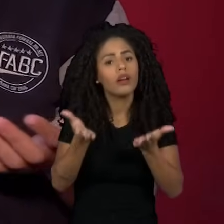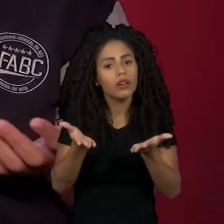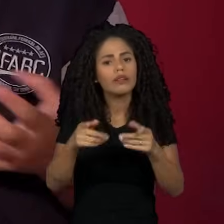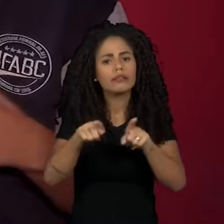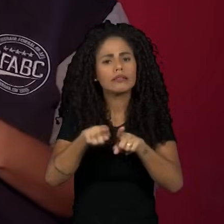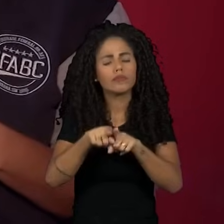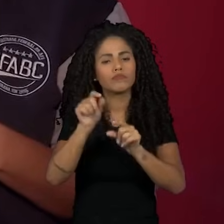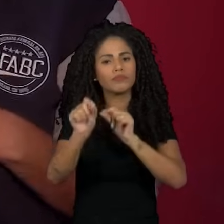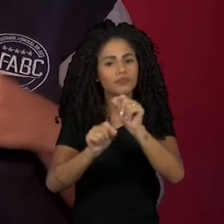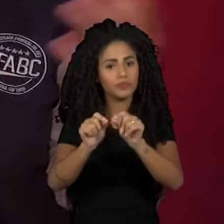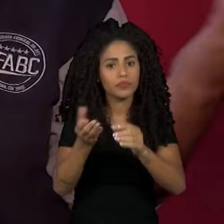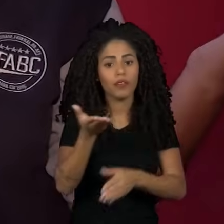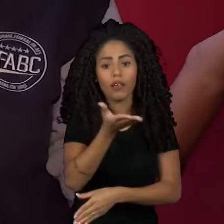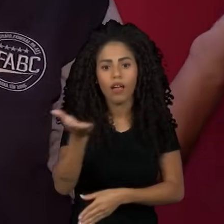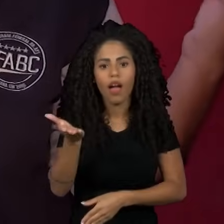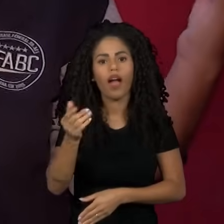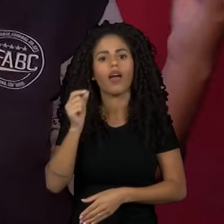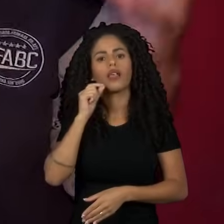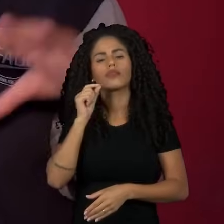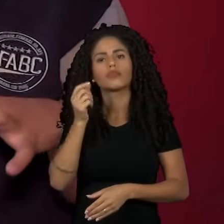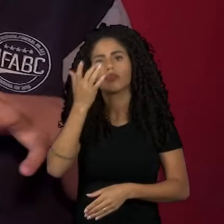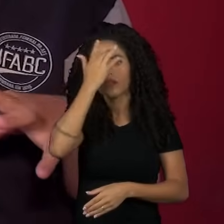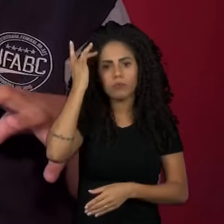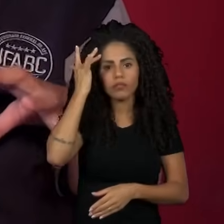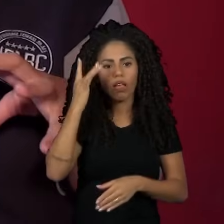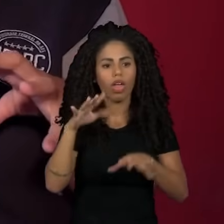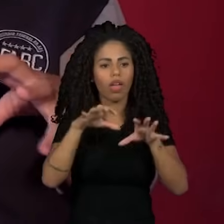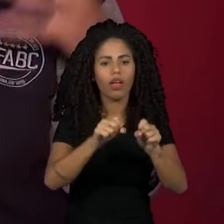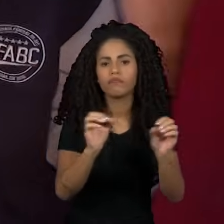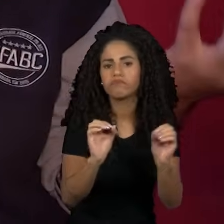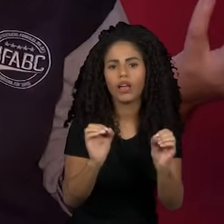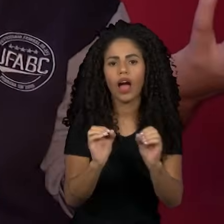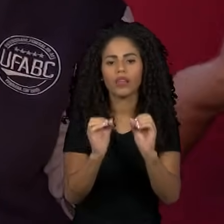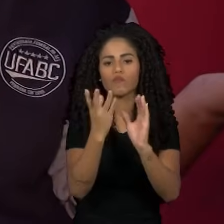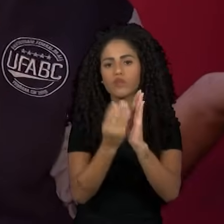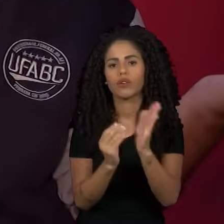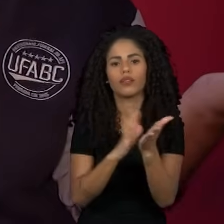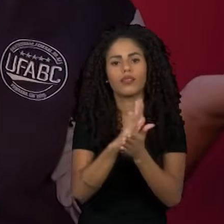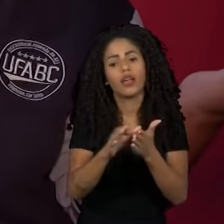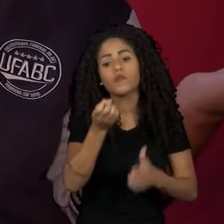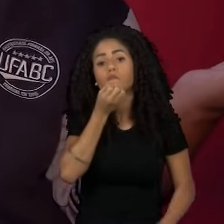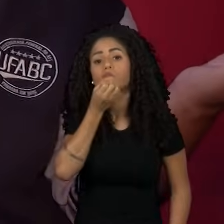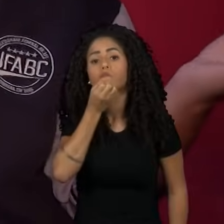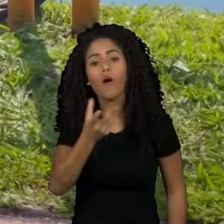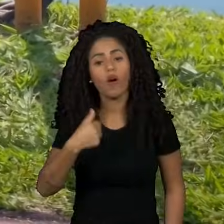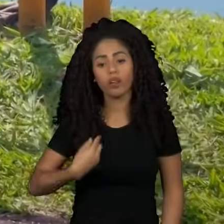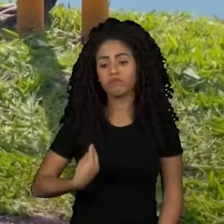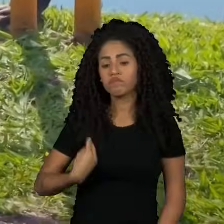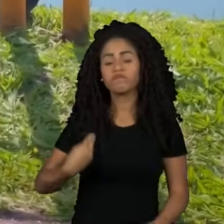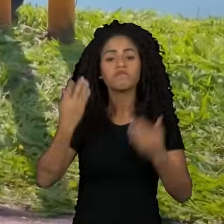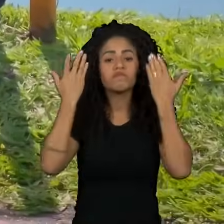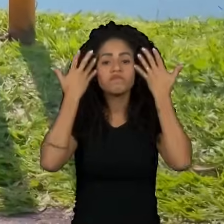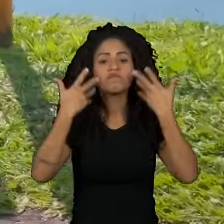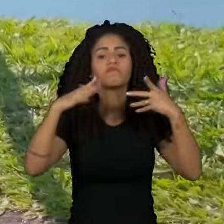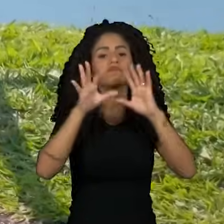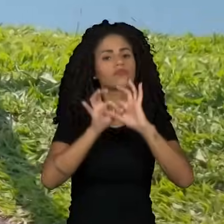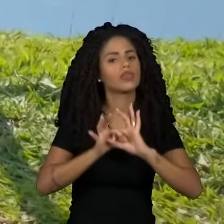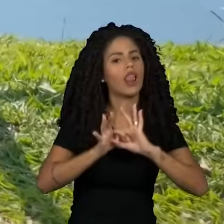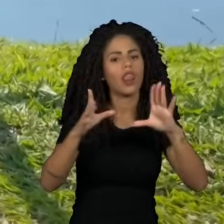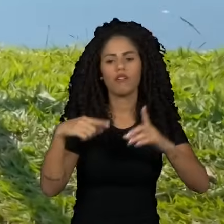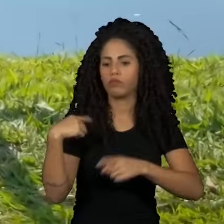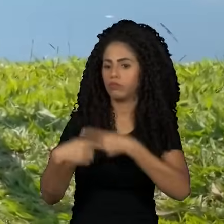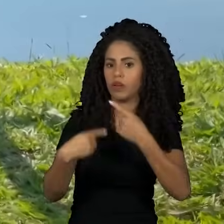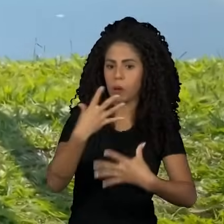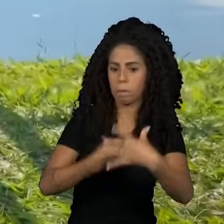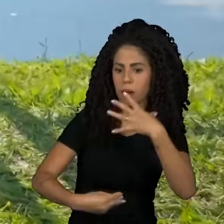além disso, elas não têm predadores nessa área. Então é uma vantagem para elas, nesse sentido. A taxa de reprodução delas é muito